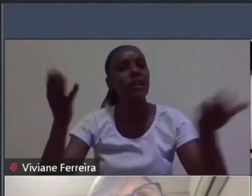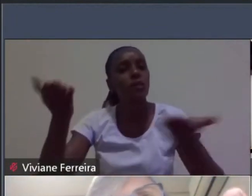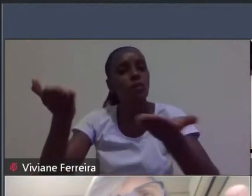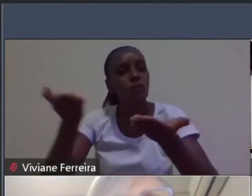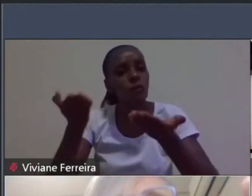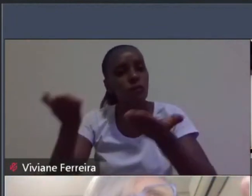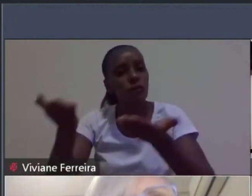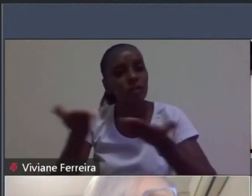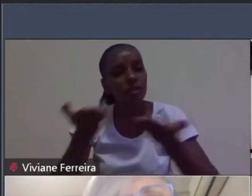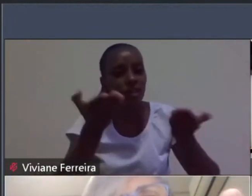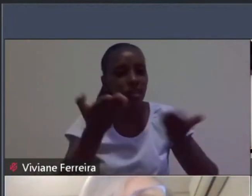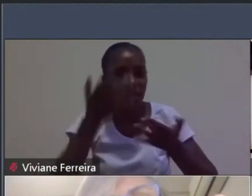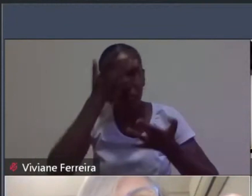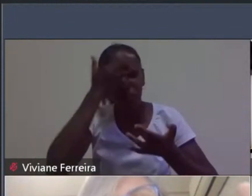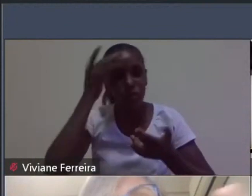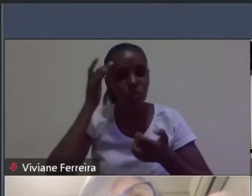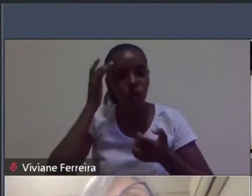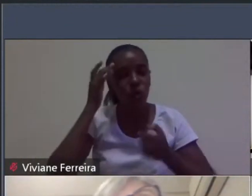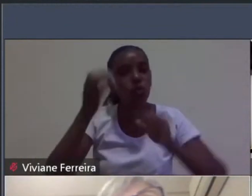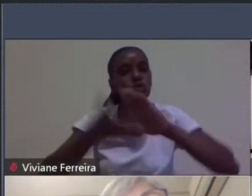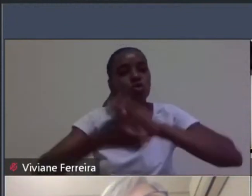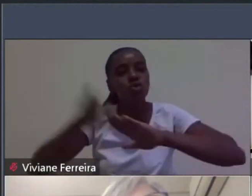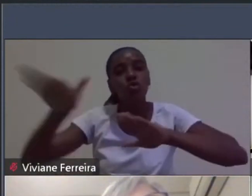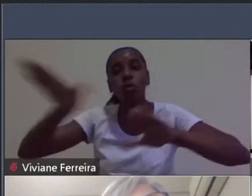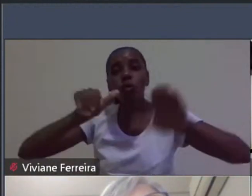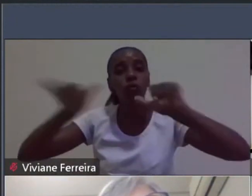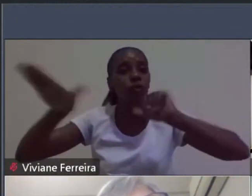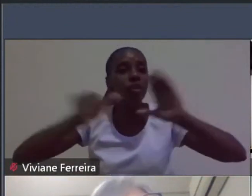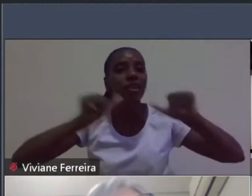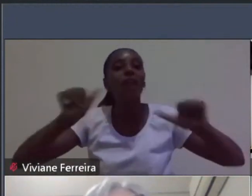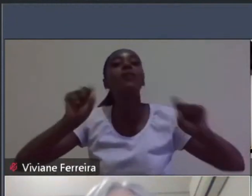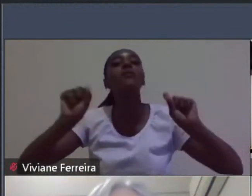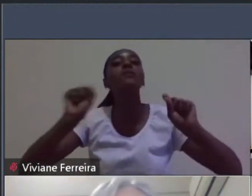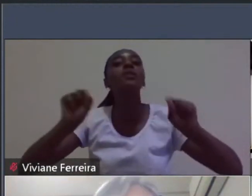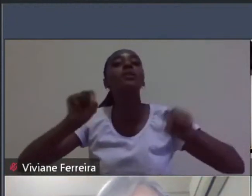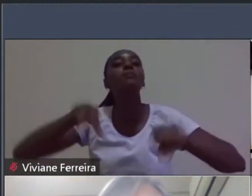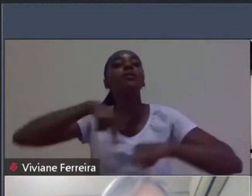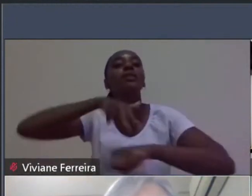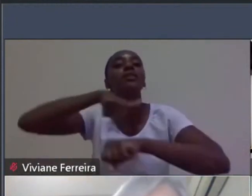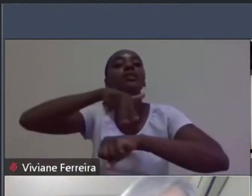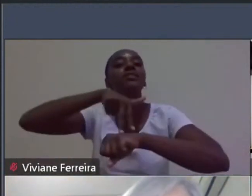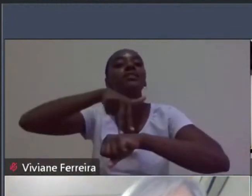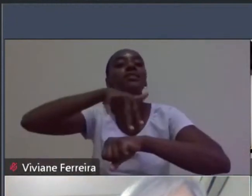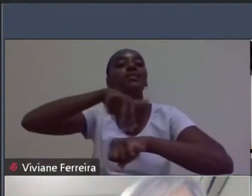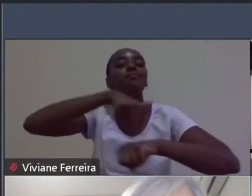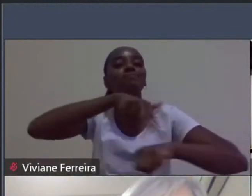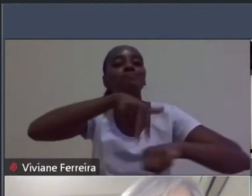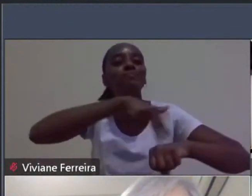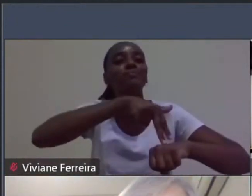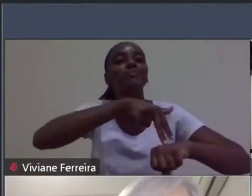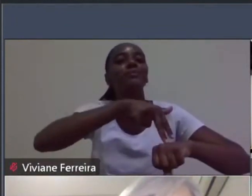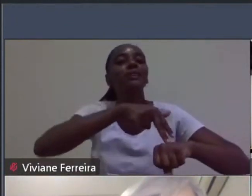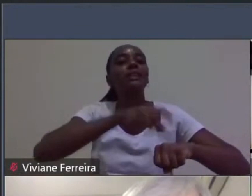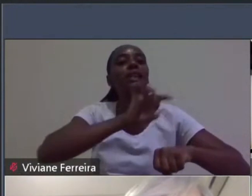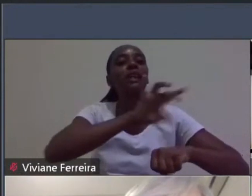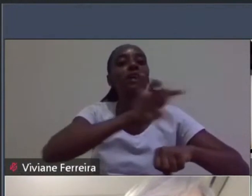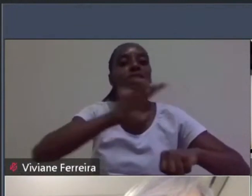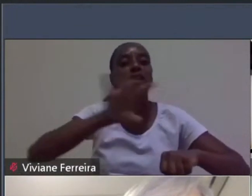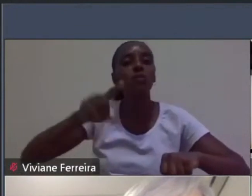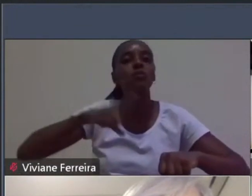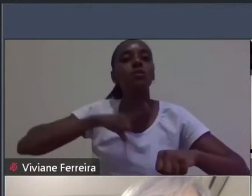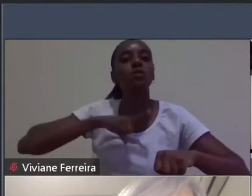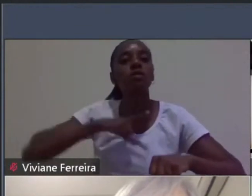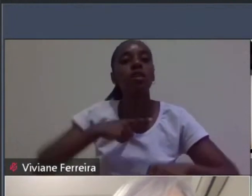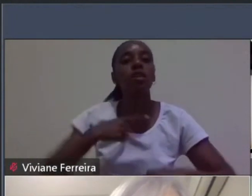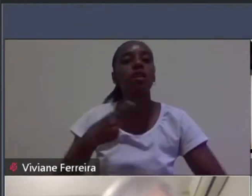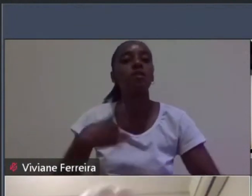mas vamos tirá-las para dançar, tá? E cada um funciona de uma forma. E vamos dar